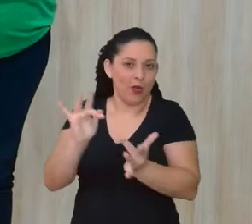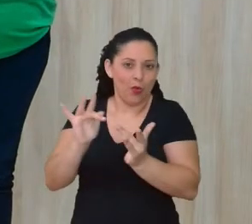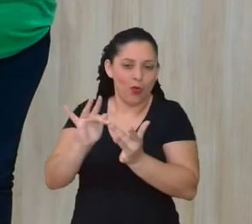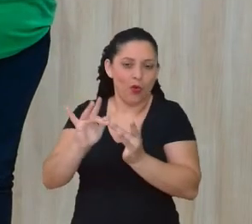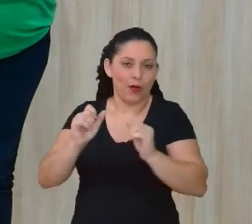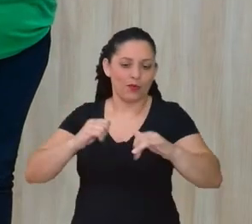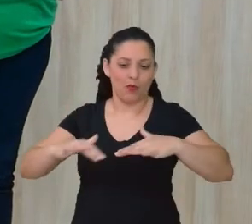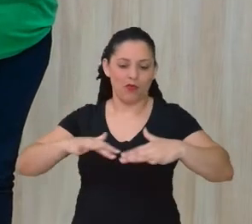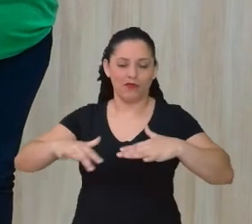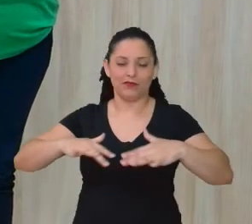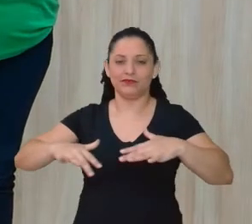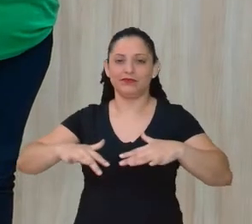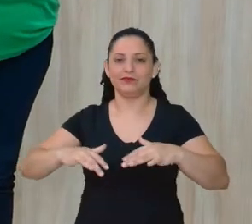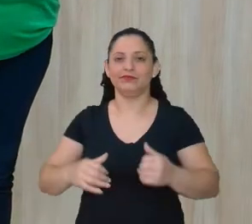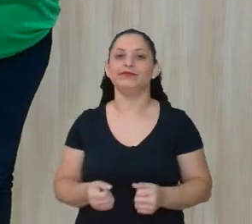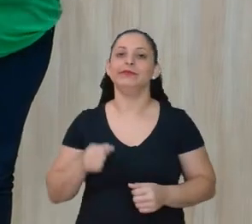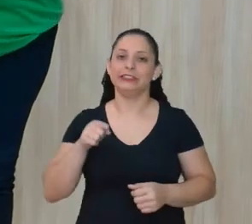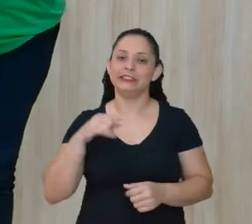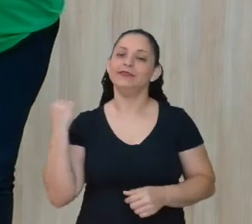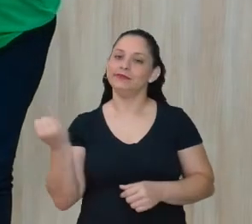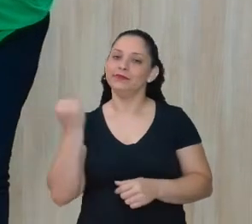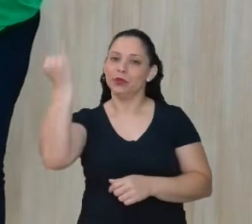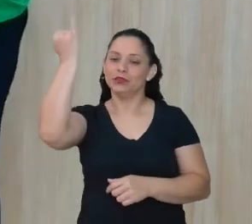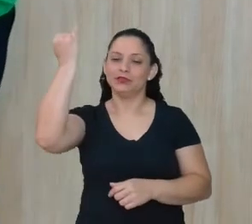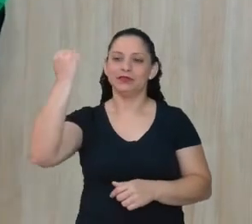ocorre a movimentação. Então, isso é muito importante.